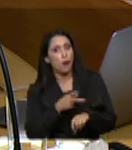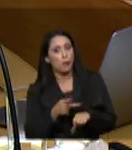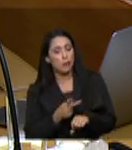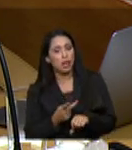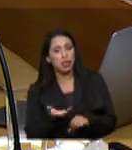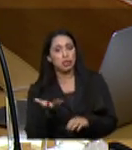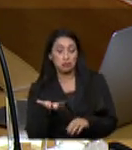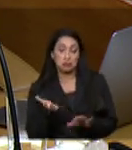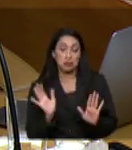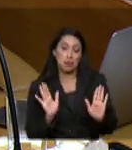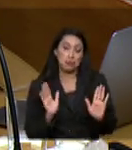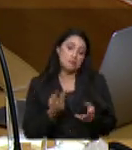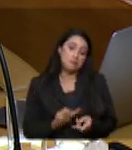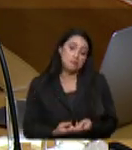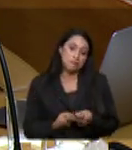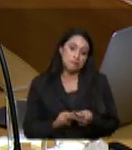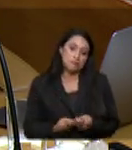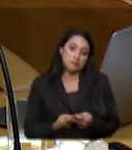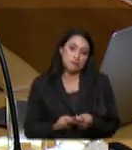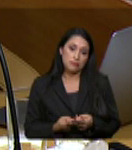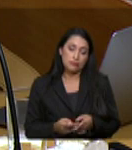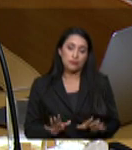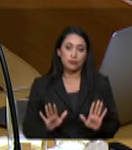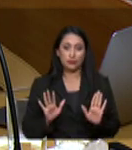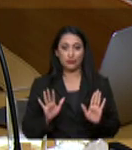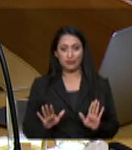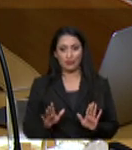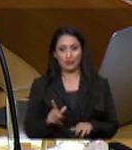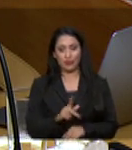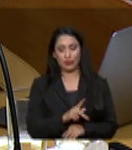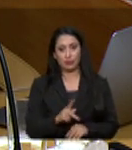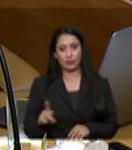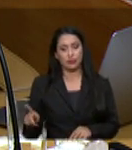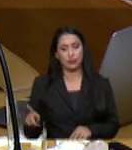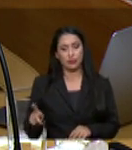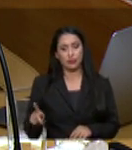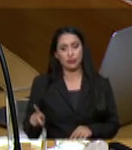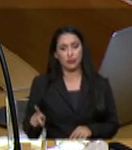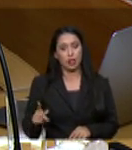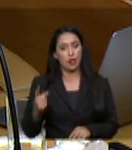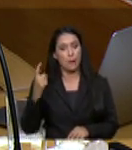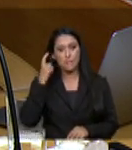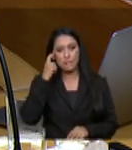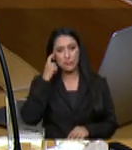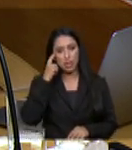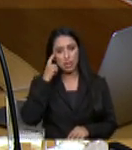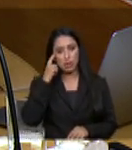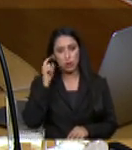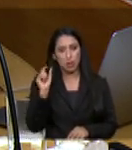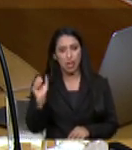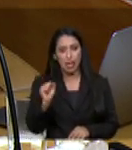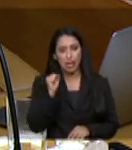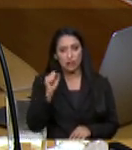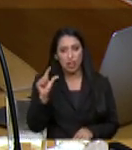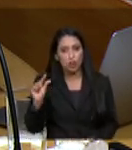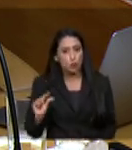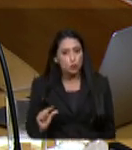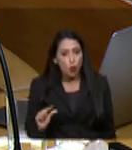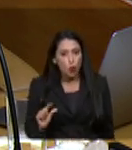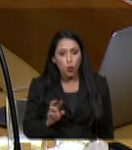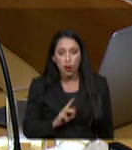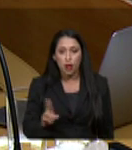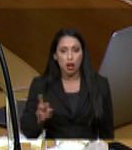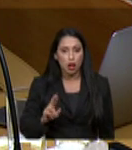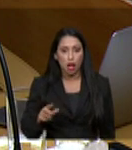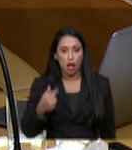país que eles querem criar paciência portanto Presidente não considera um pouco grave o que aconteceu e